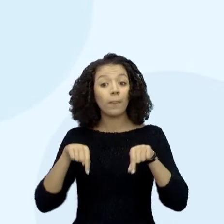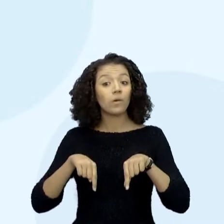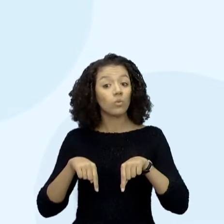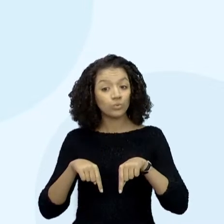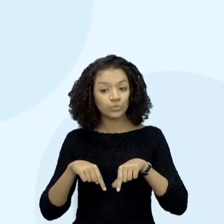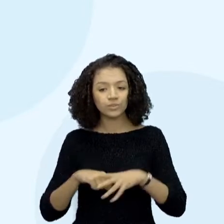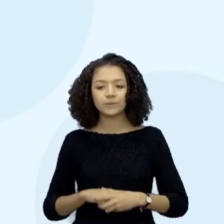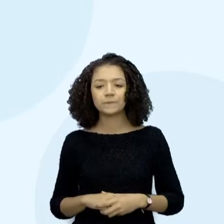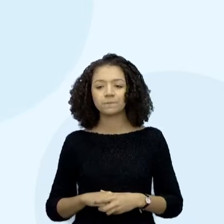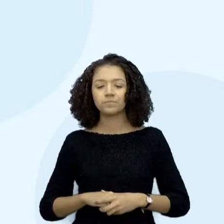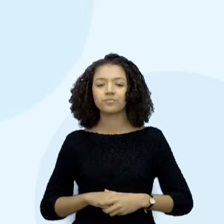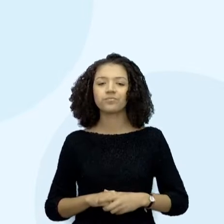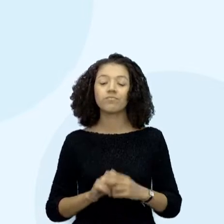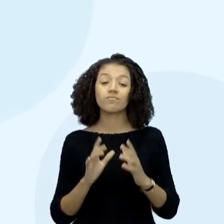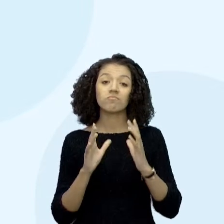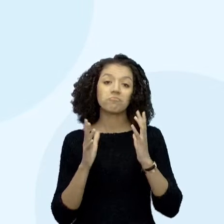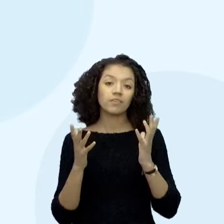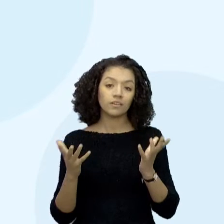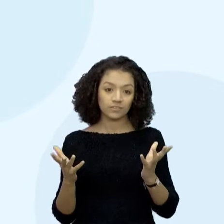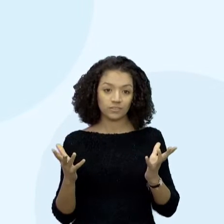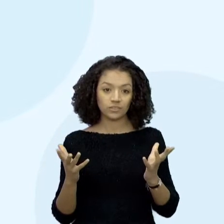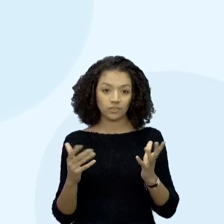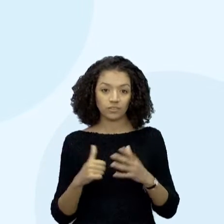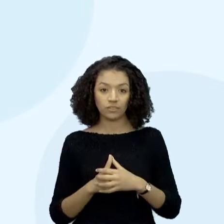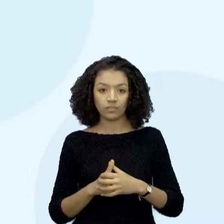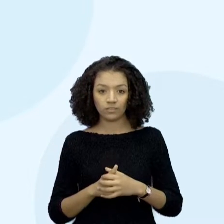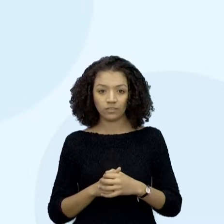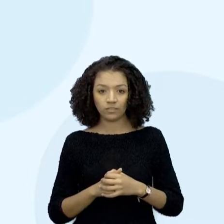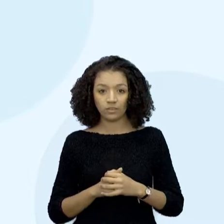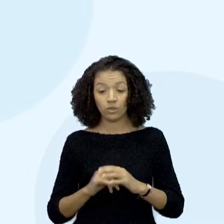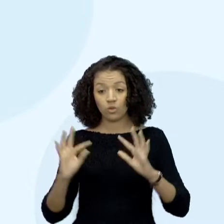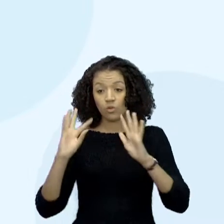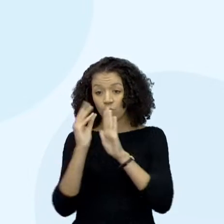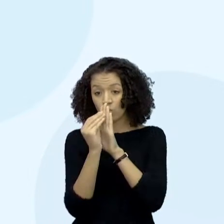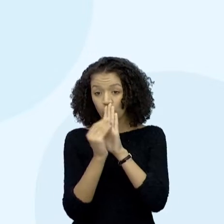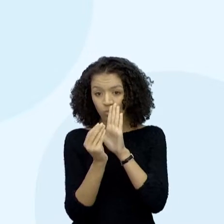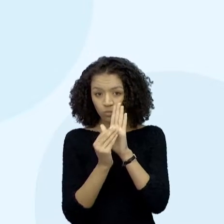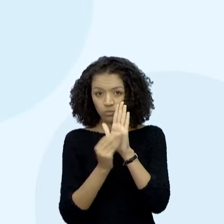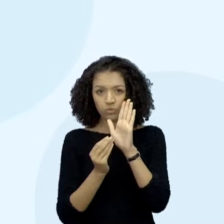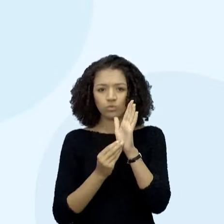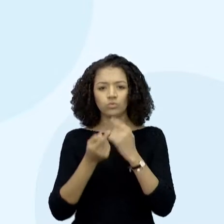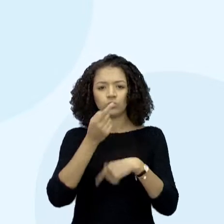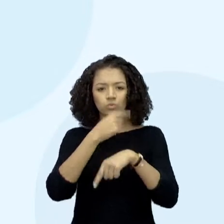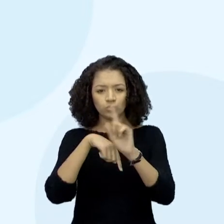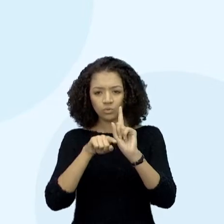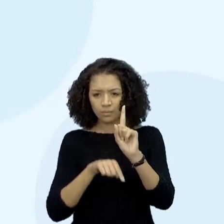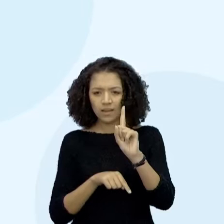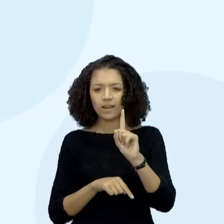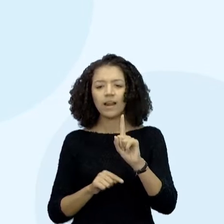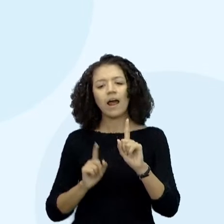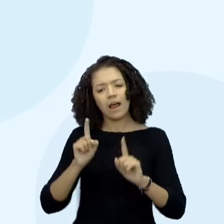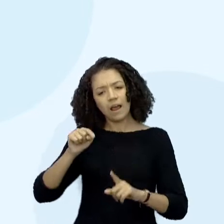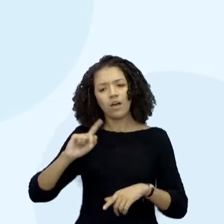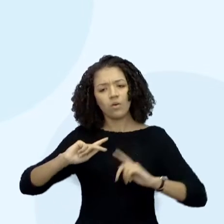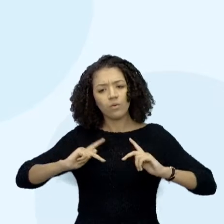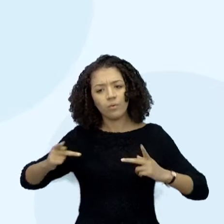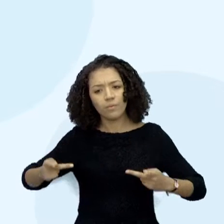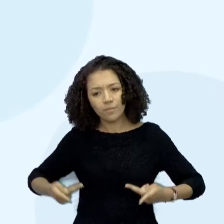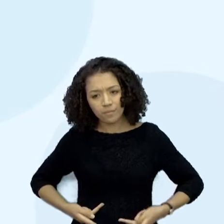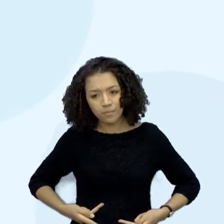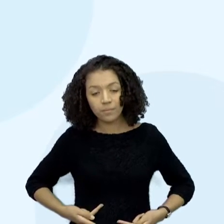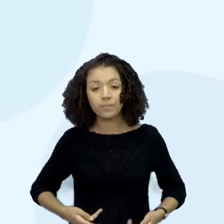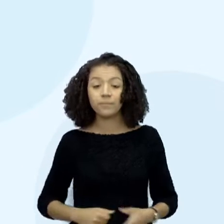de hoje, bem, nós vamos fazer uma recapitulação sobre os conteúdos do componente Superar Desafios EG Humanas, e para isso